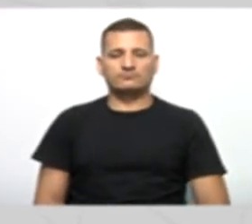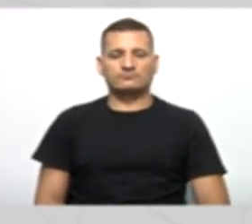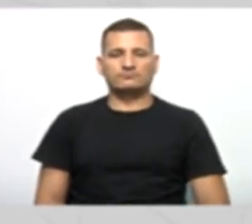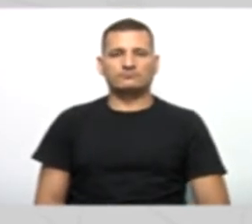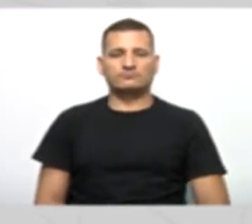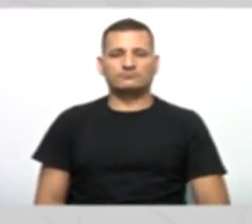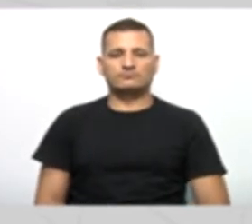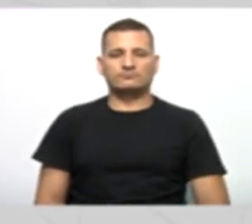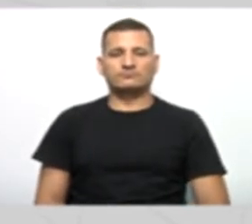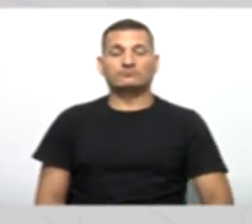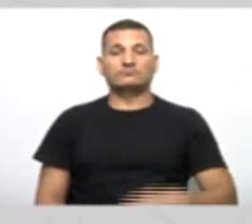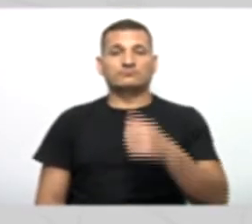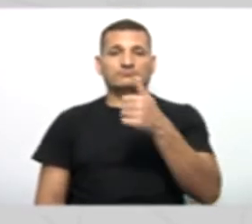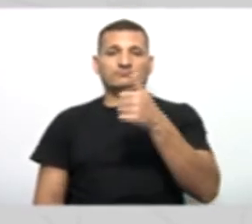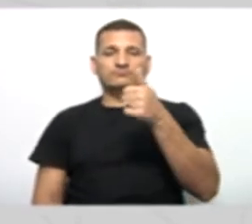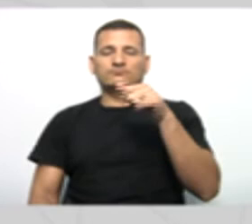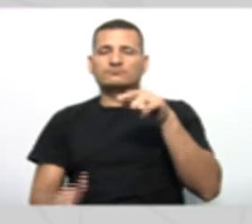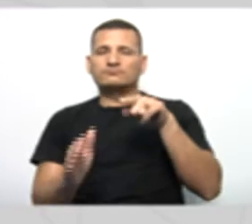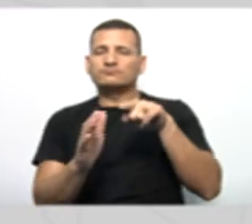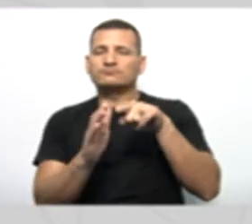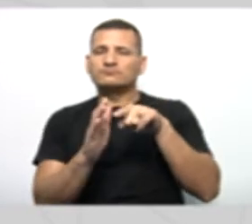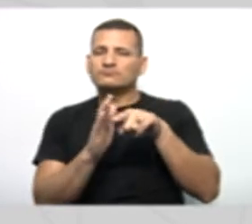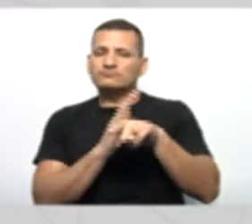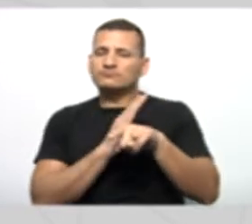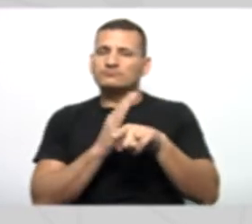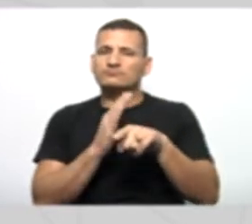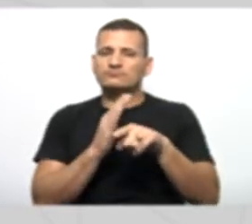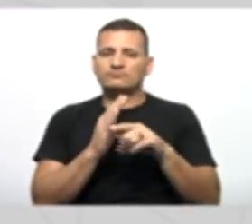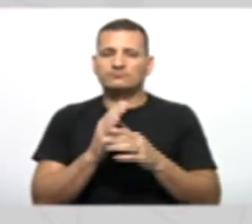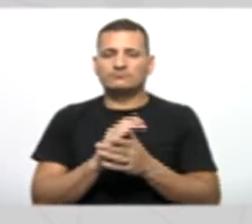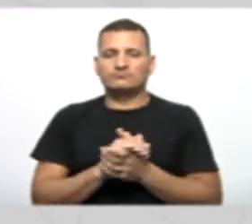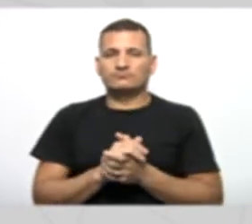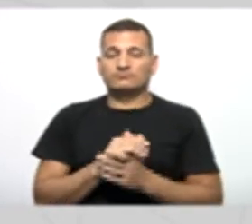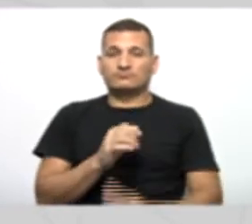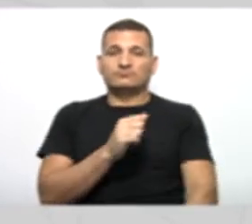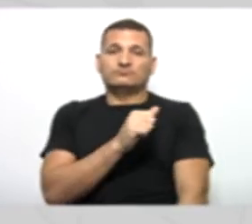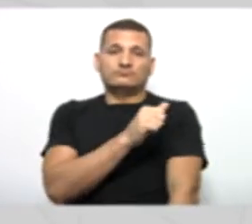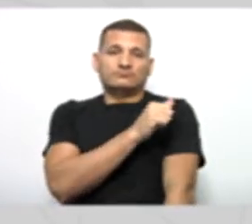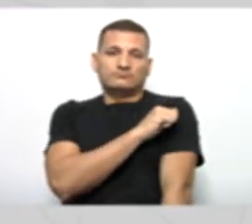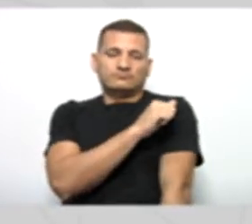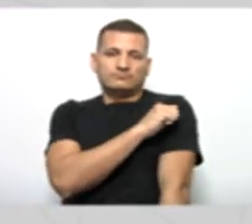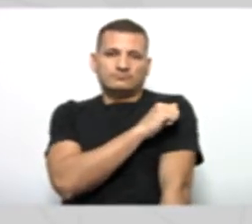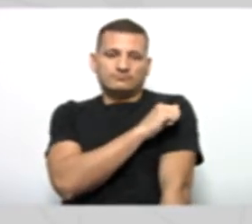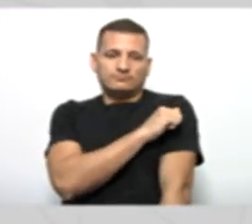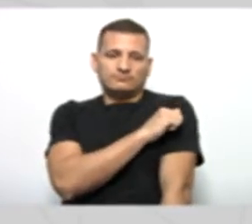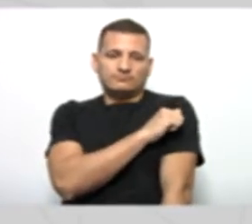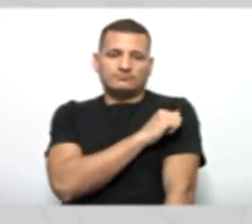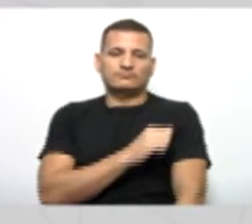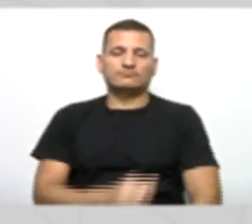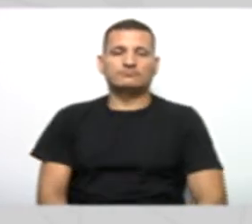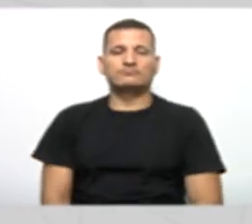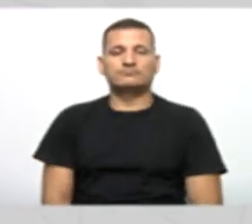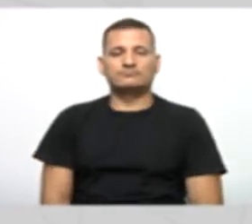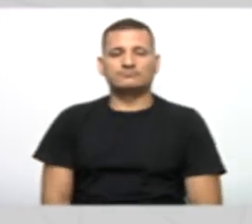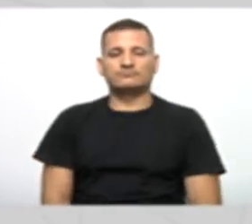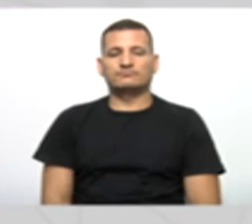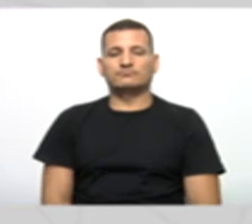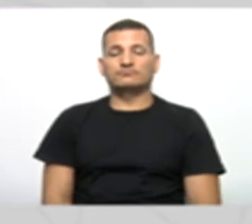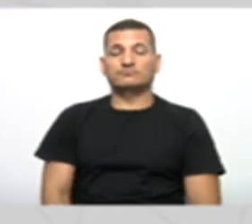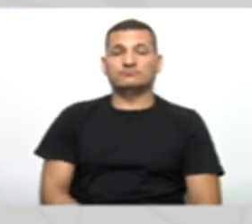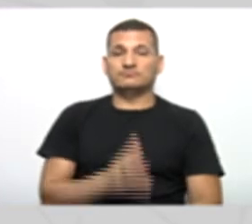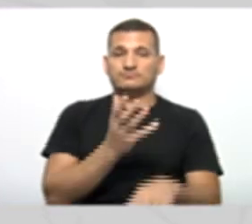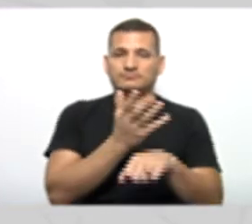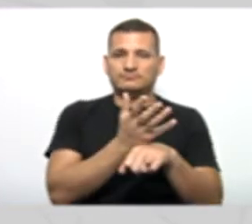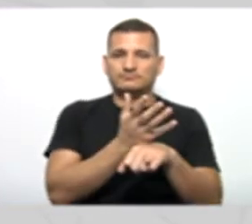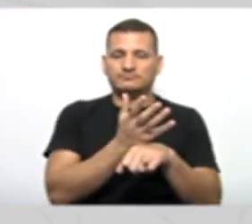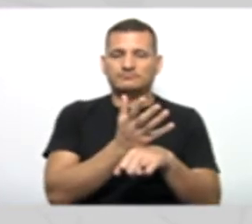nossa primeira questão aqui era pedindo para que os nossos queridos estudantes criassem um banco de